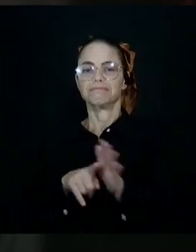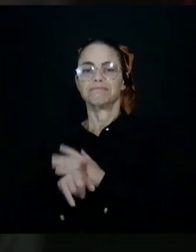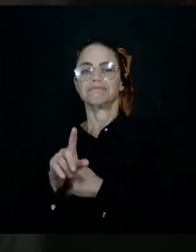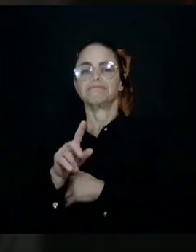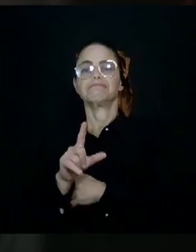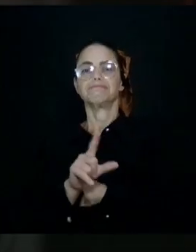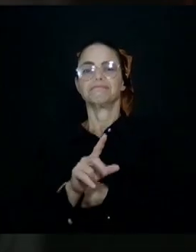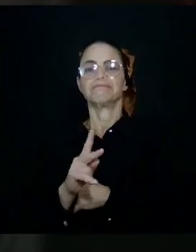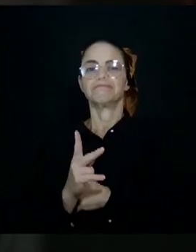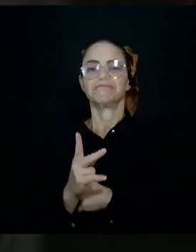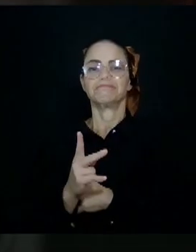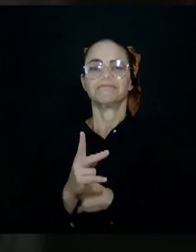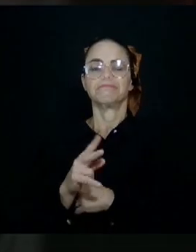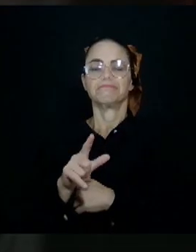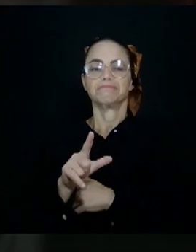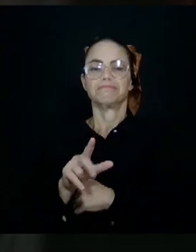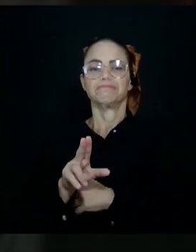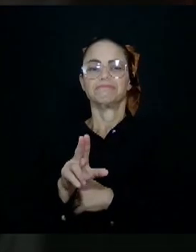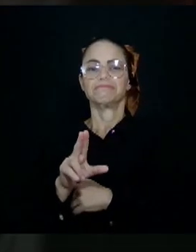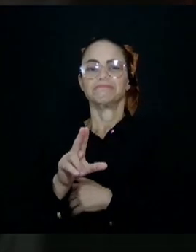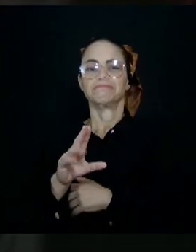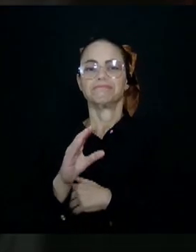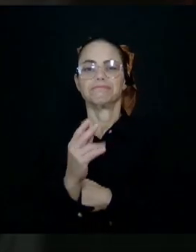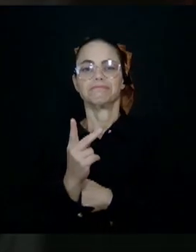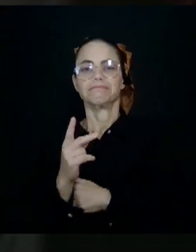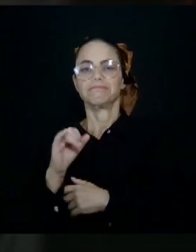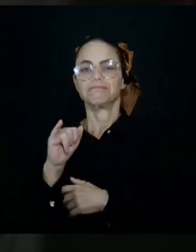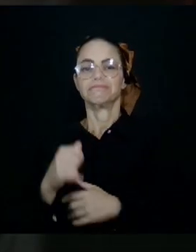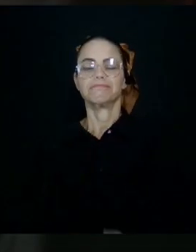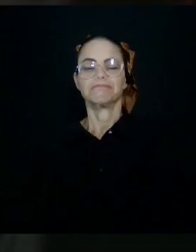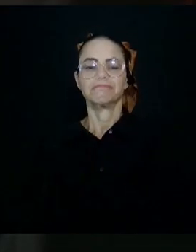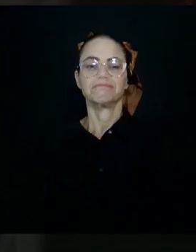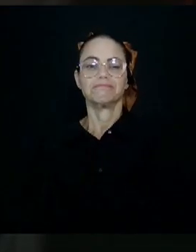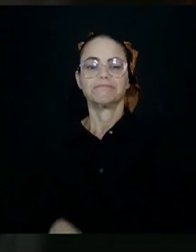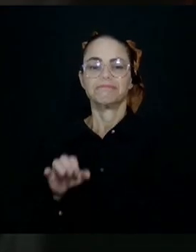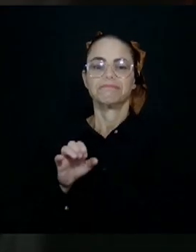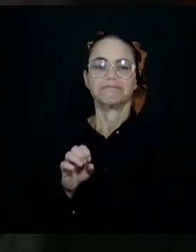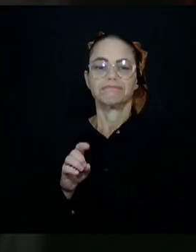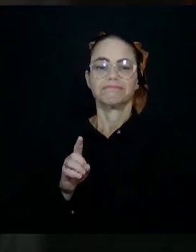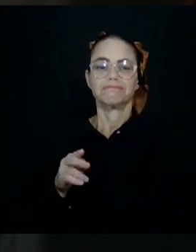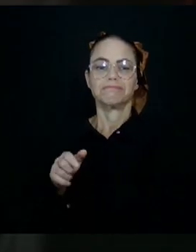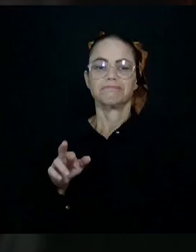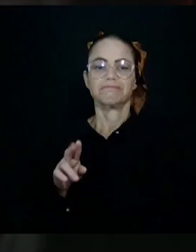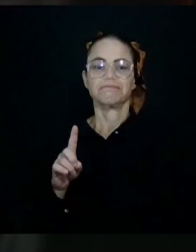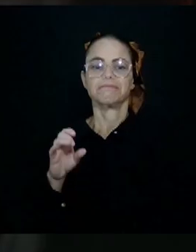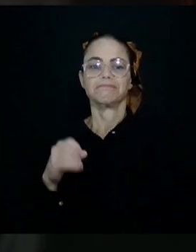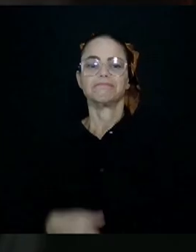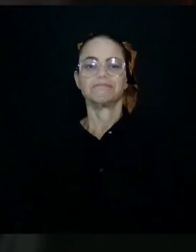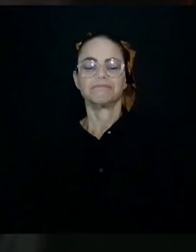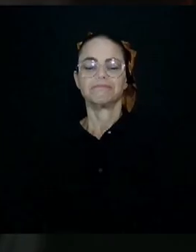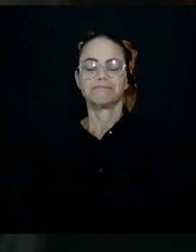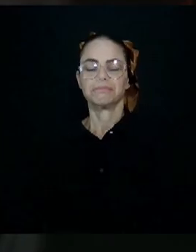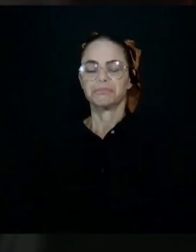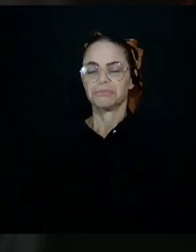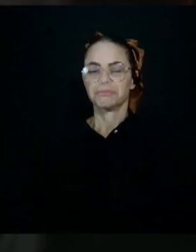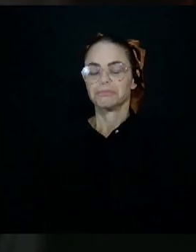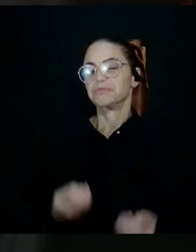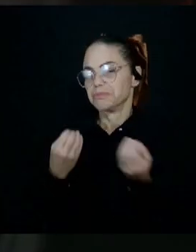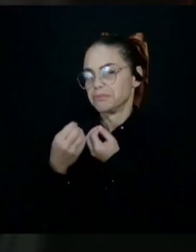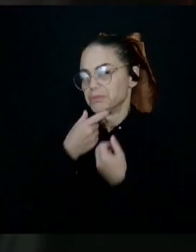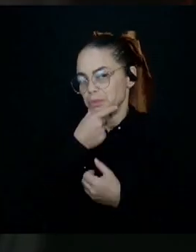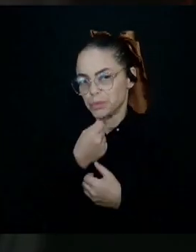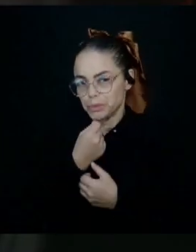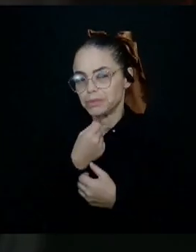Vamos ver quem está com a gente? Vamos lá? O Eduardo Lima. Olha aí, Eduardo Lima do Barão Geraldo. Olha aí, Lute, como os homens podem ajudar na